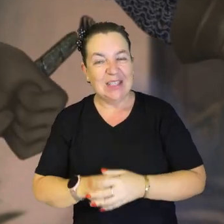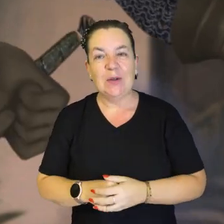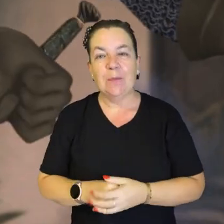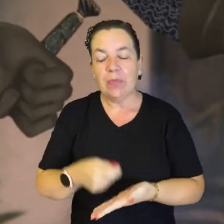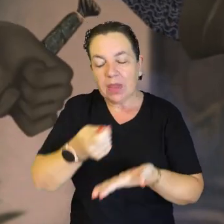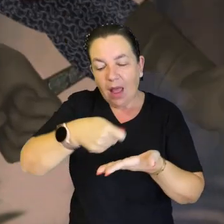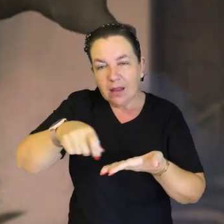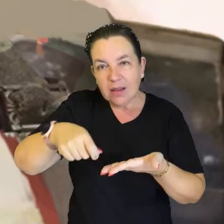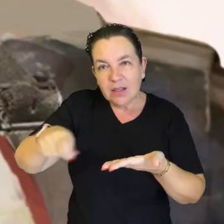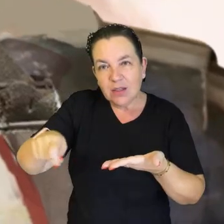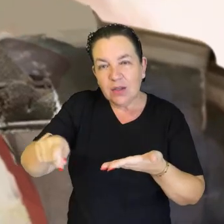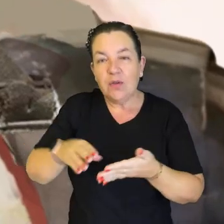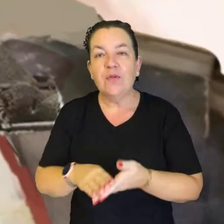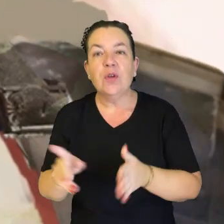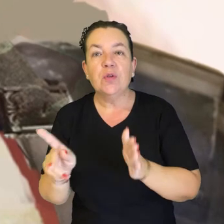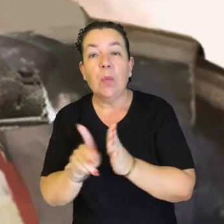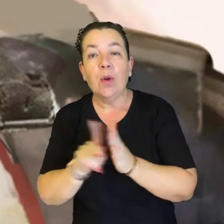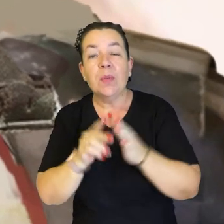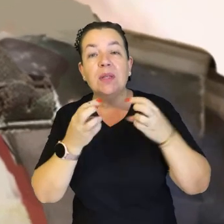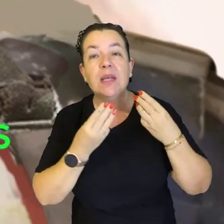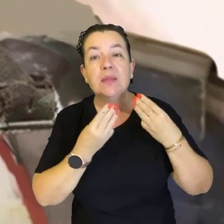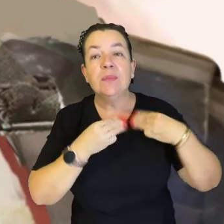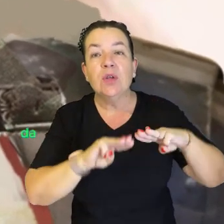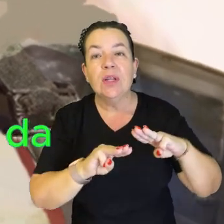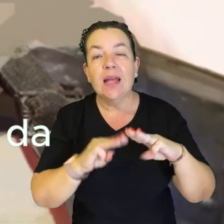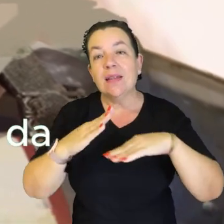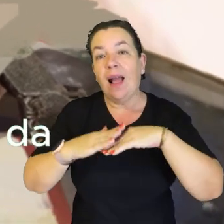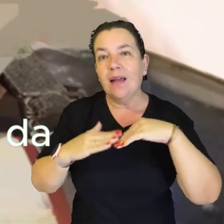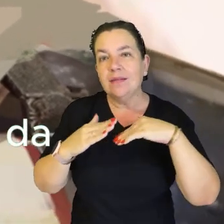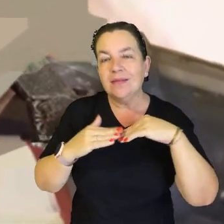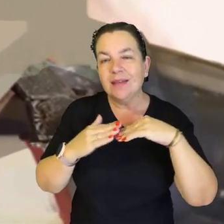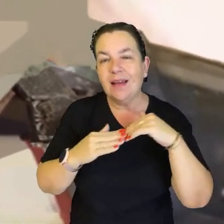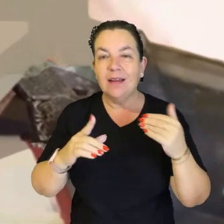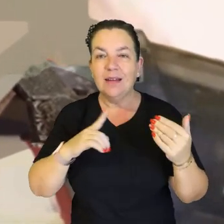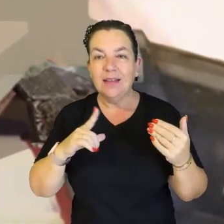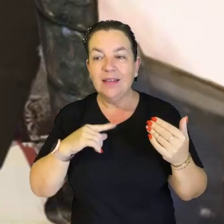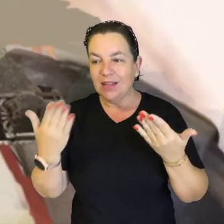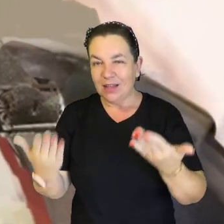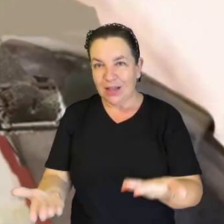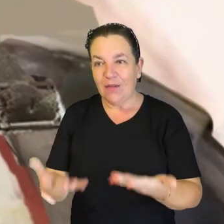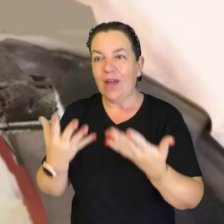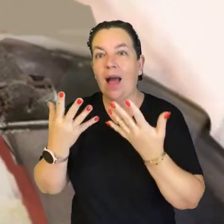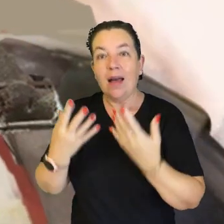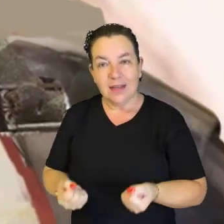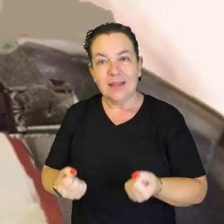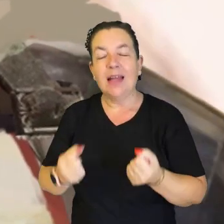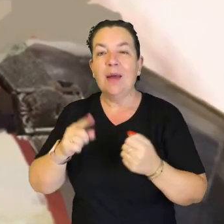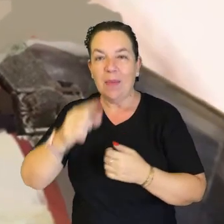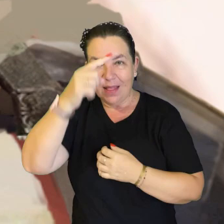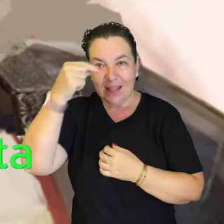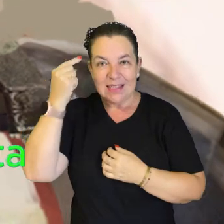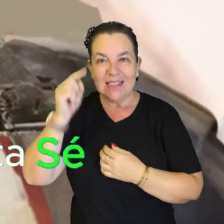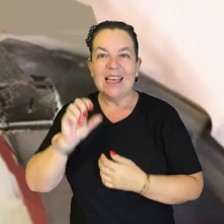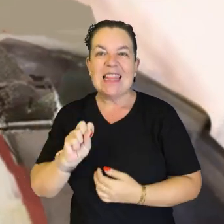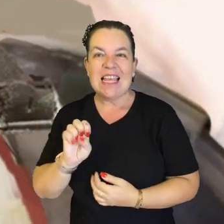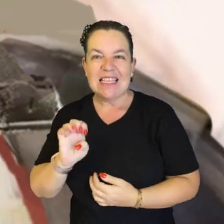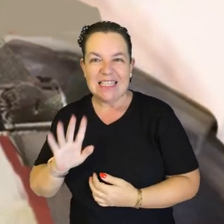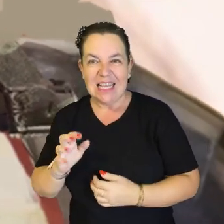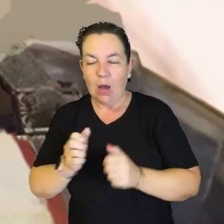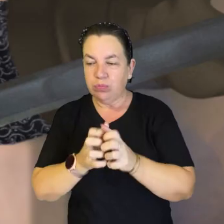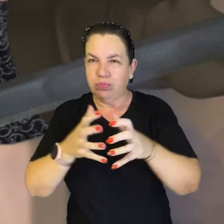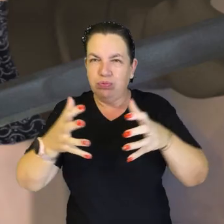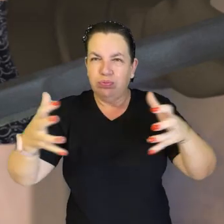colégio. Escreveu as constituições das missionárias da caridade e teve sua congregação aprovada pela Santa